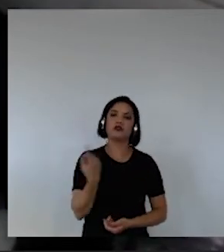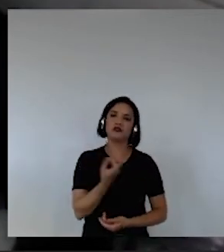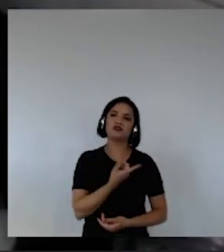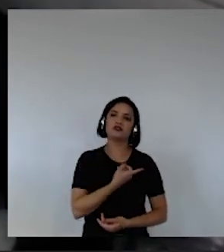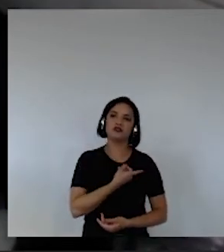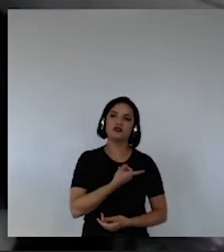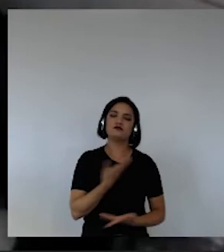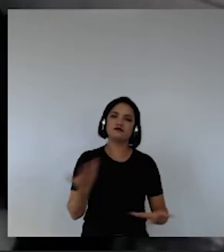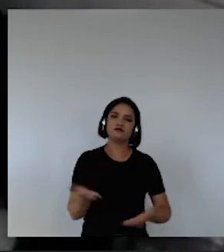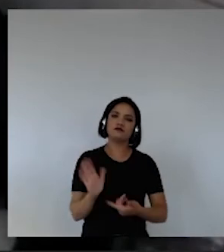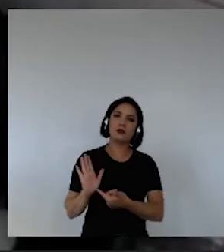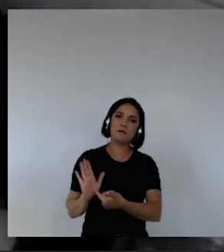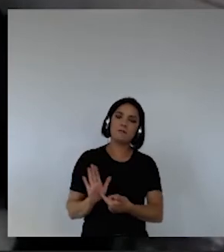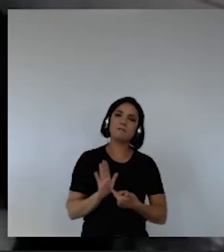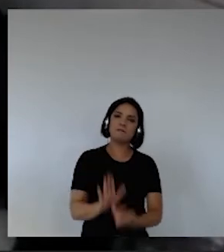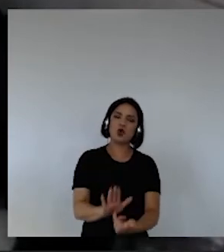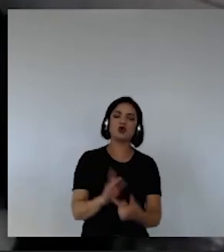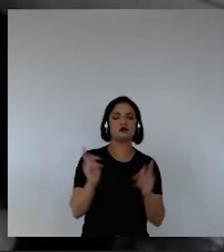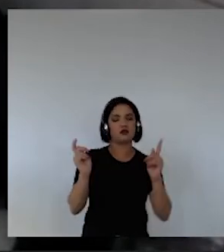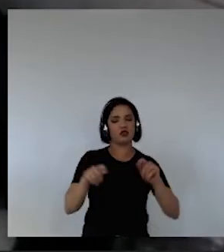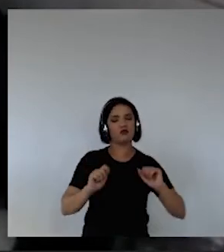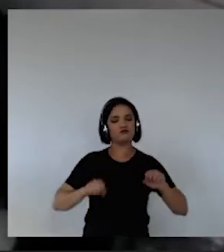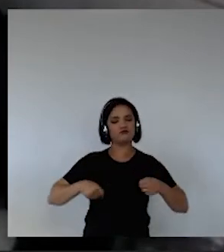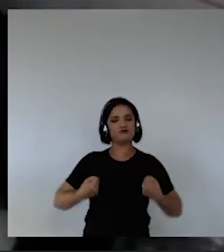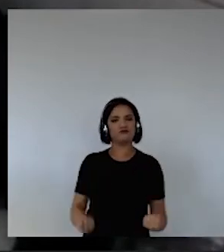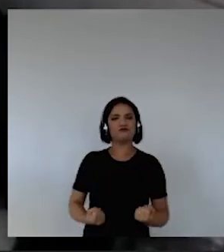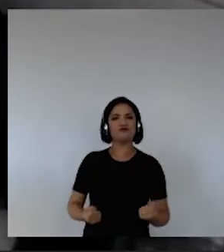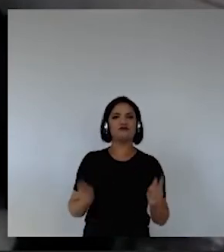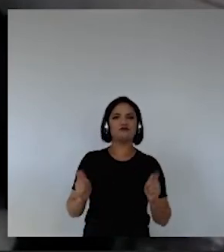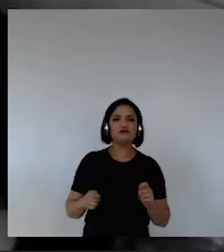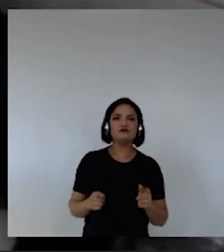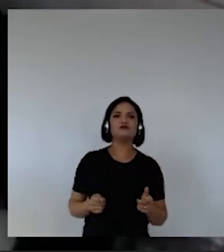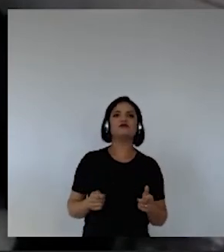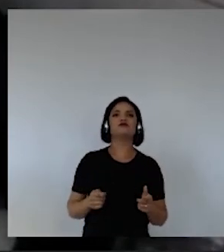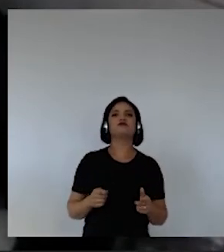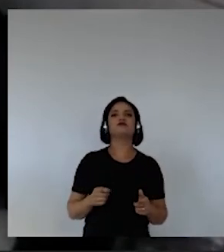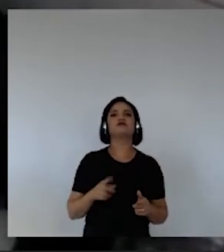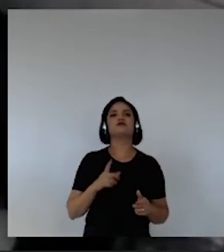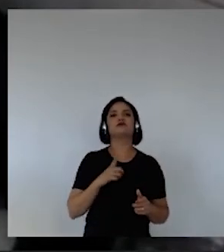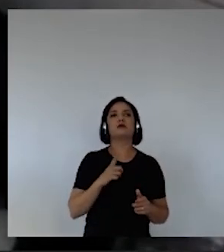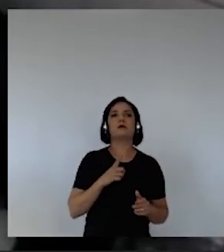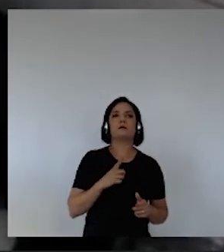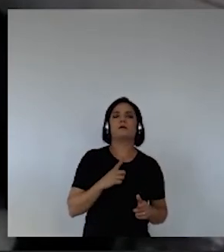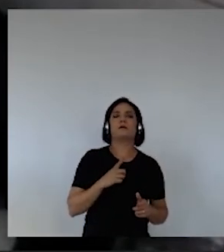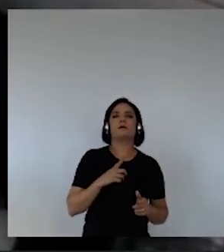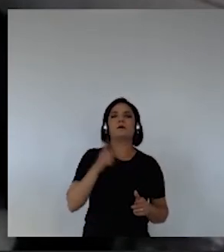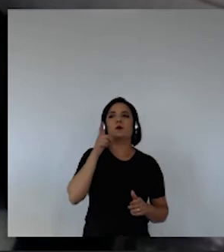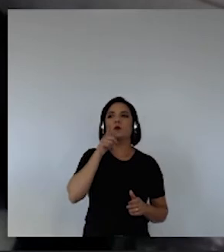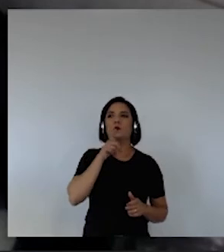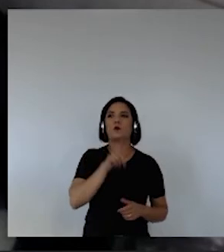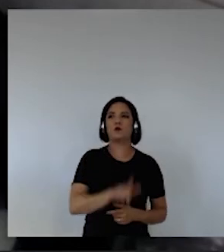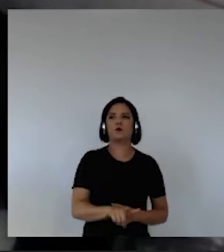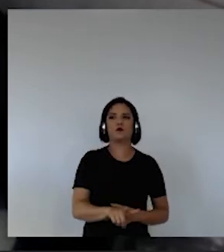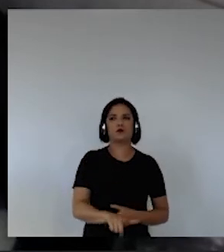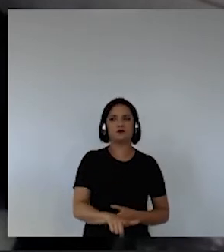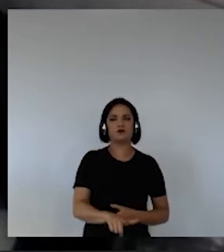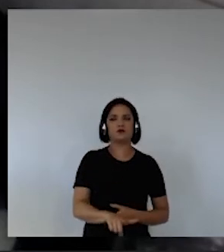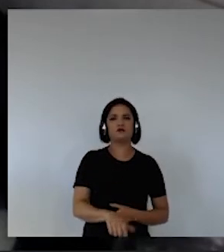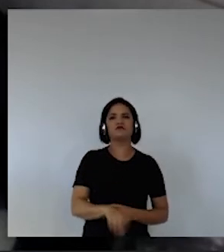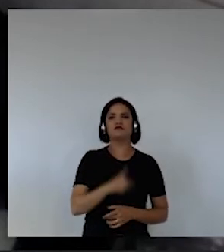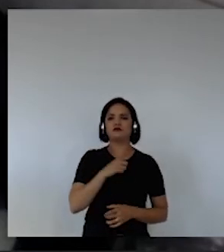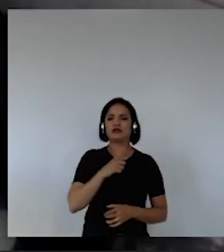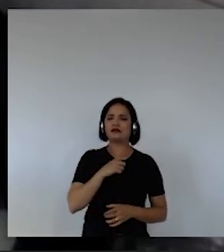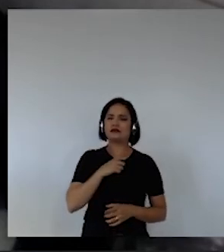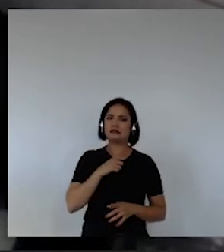estamos mostrando aí que temos, sim, a possibilidade de ultrapassar isso tudo e sairmos daí